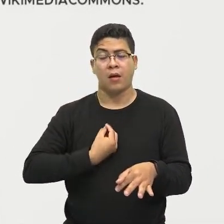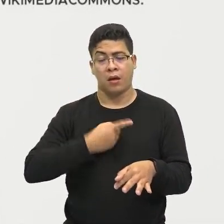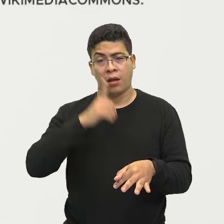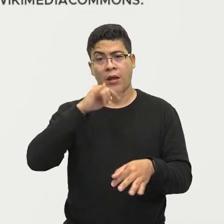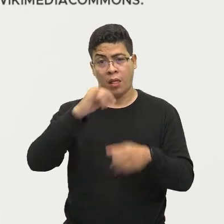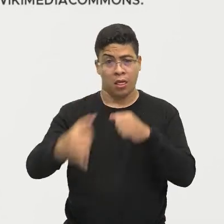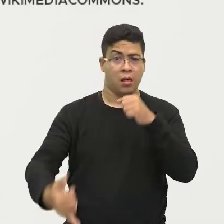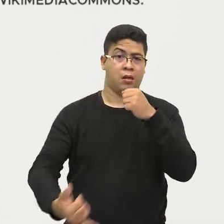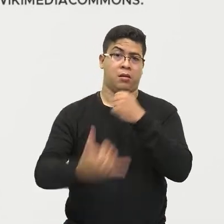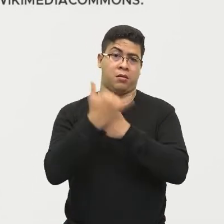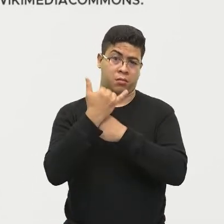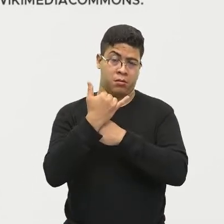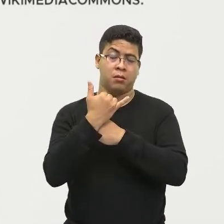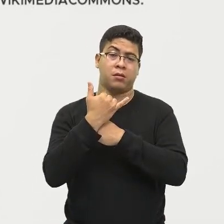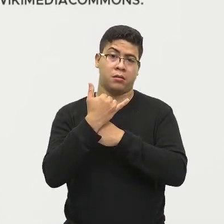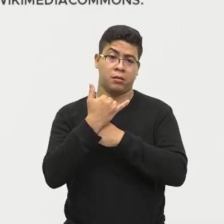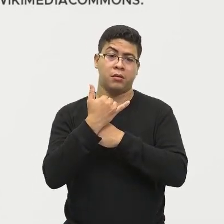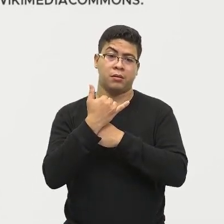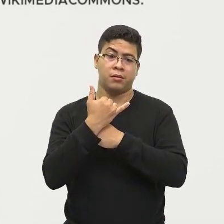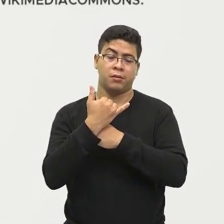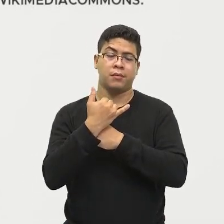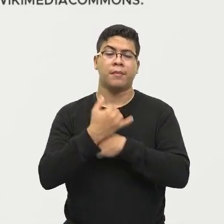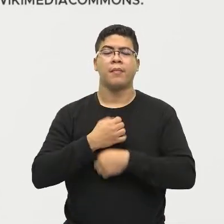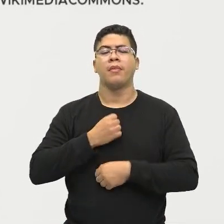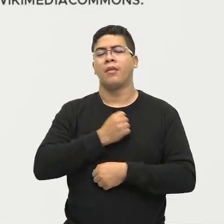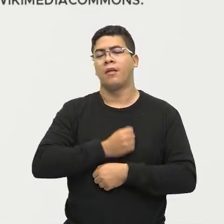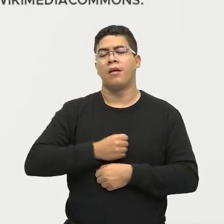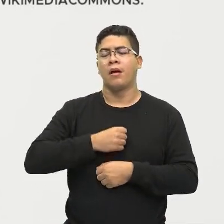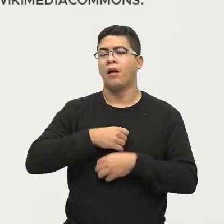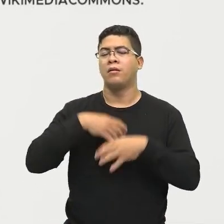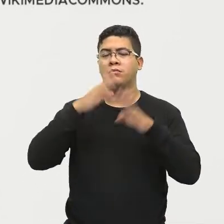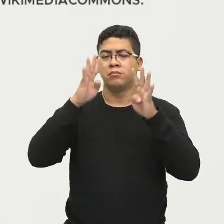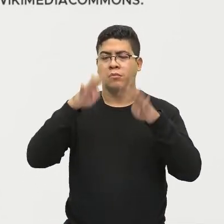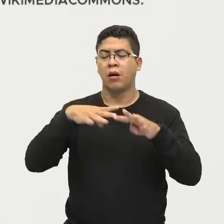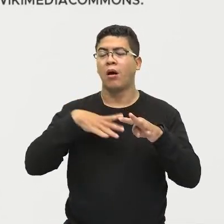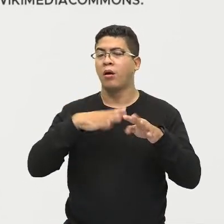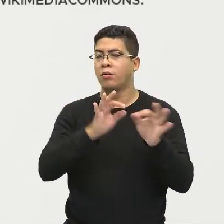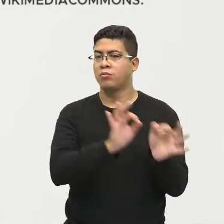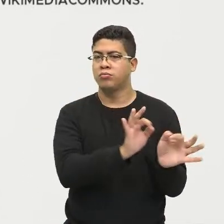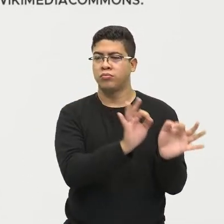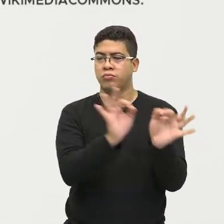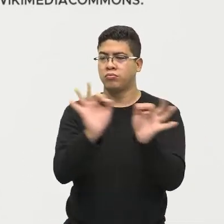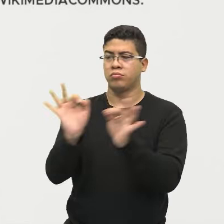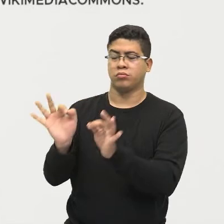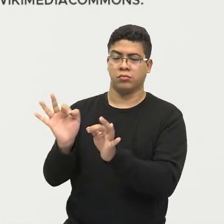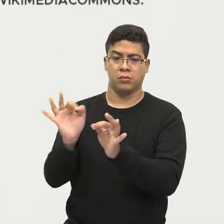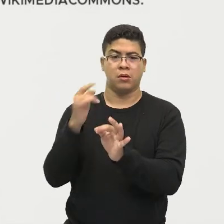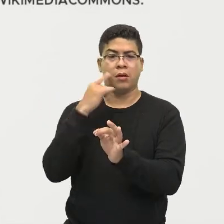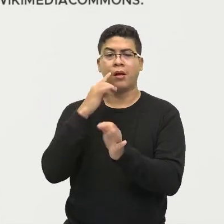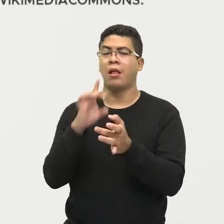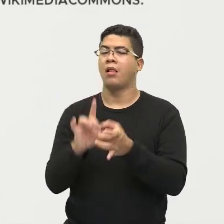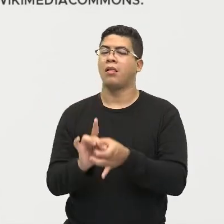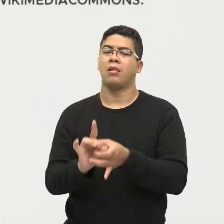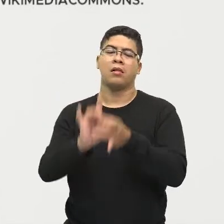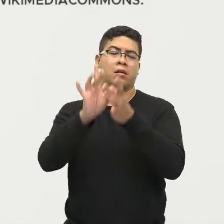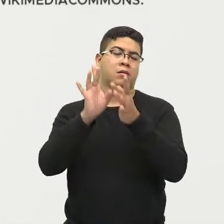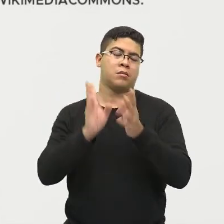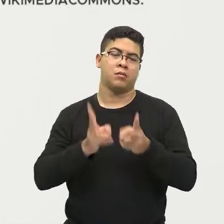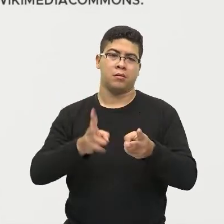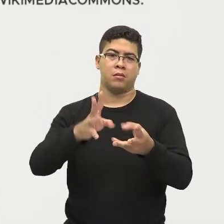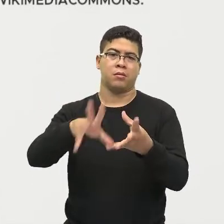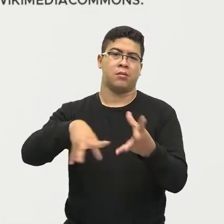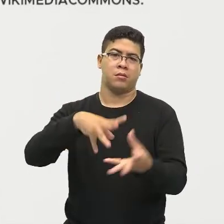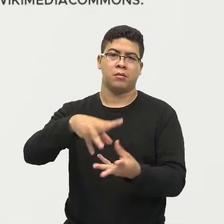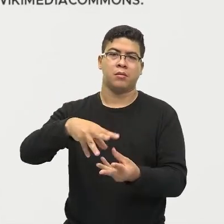é traição, e saudava a matéria que passava, liberta para sempre